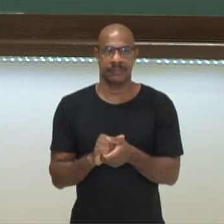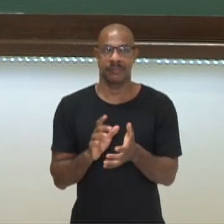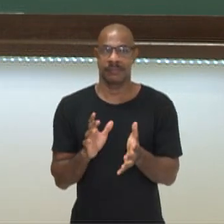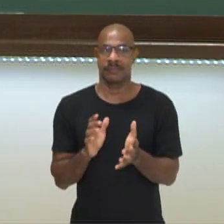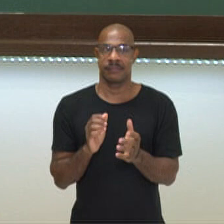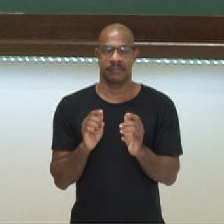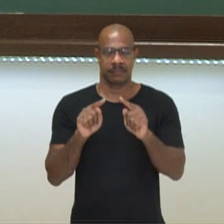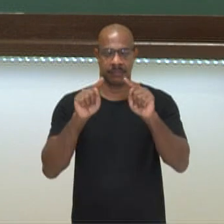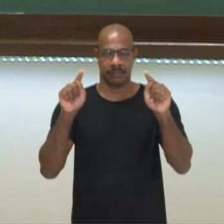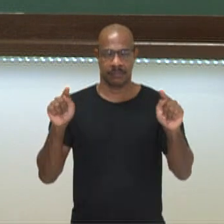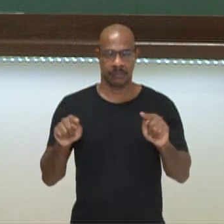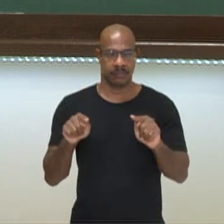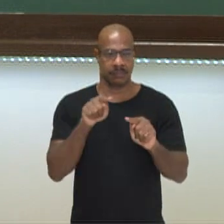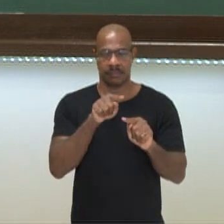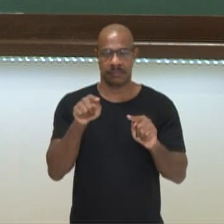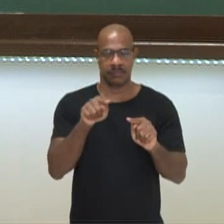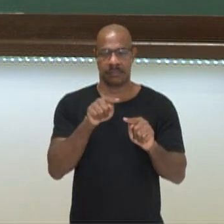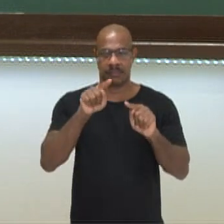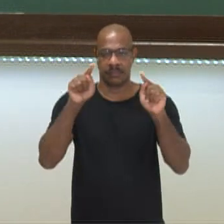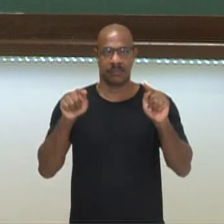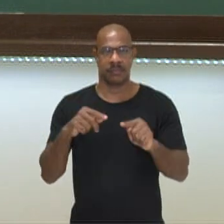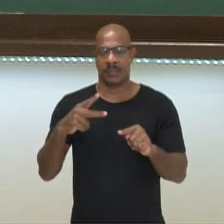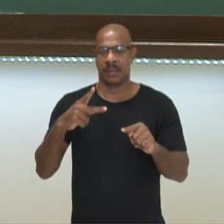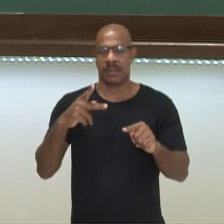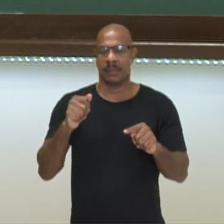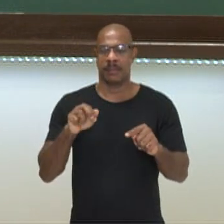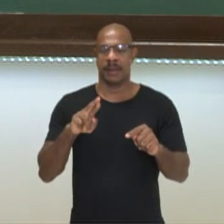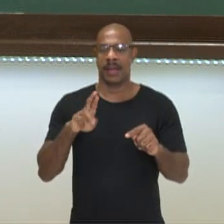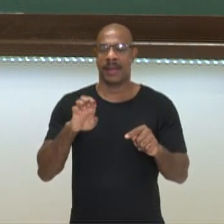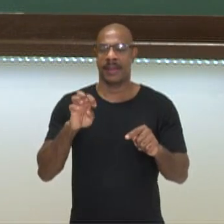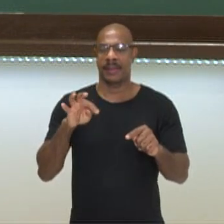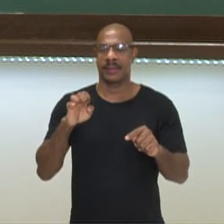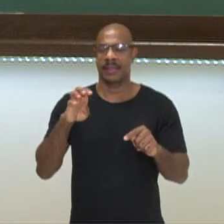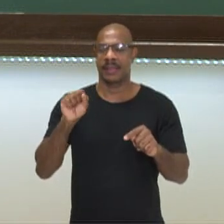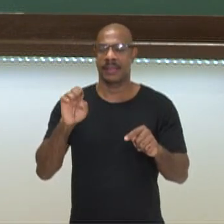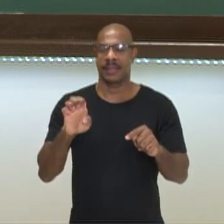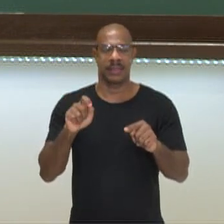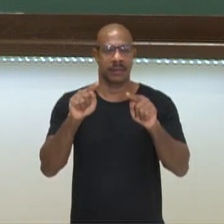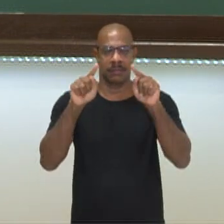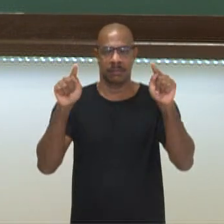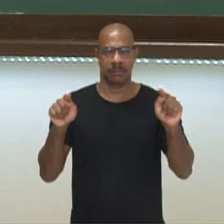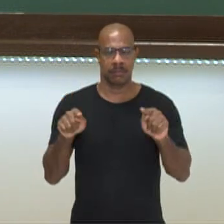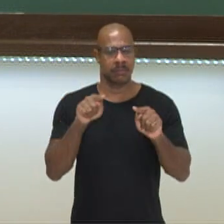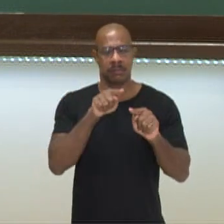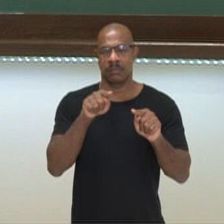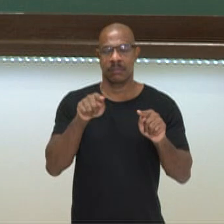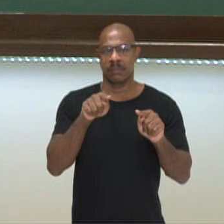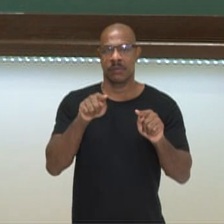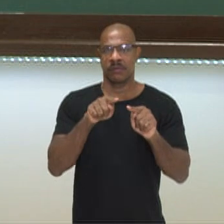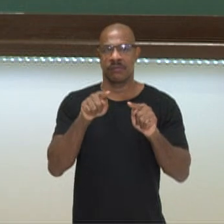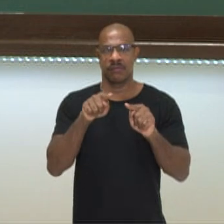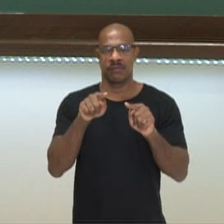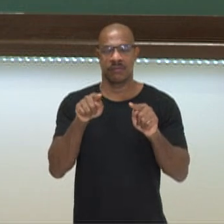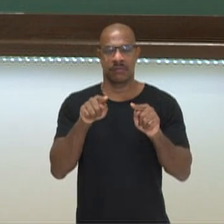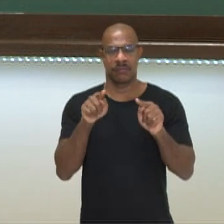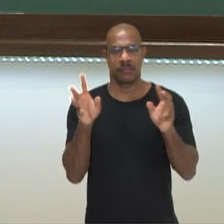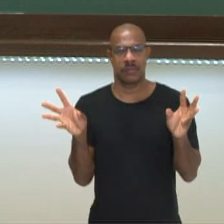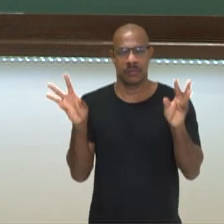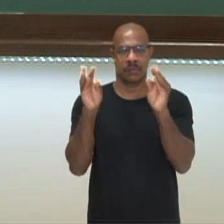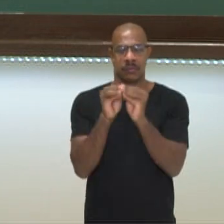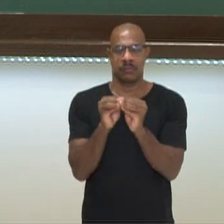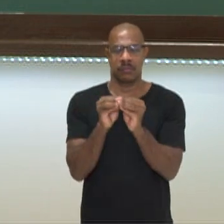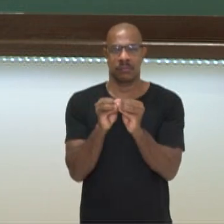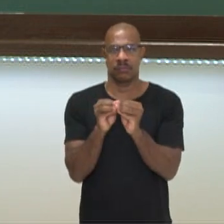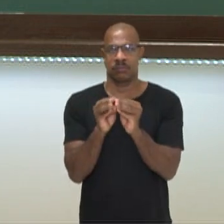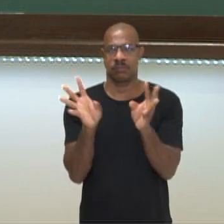chamado parênteses, não é o seu parente, é parênteses. Ele faz o quê? Ele vai juntar uma sequência